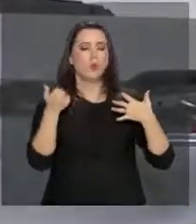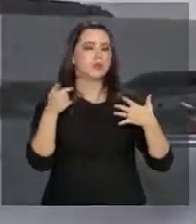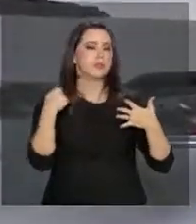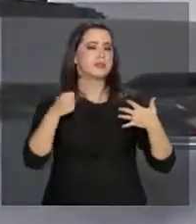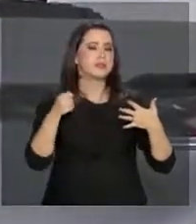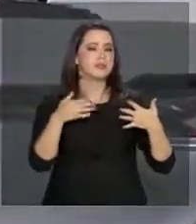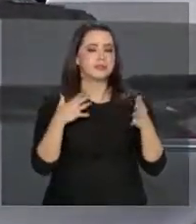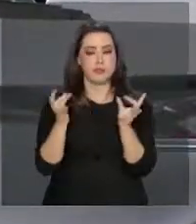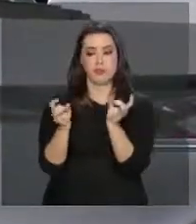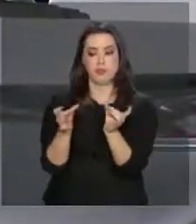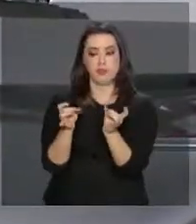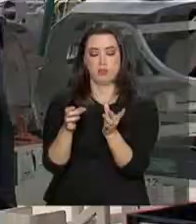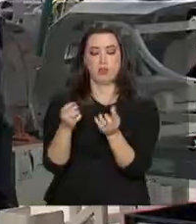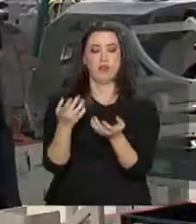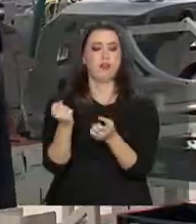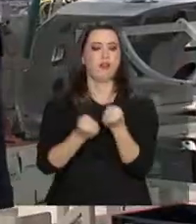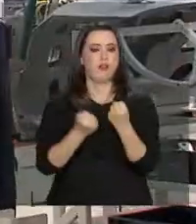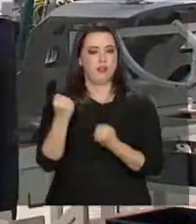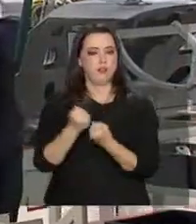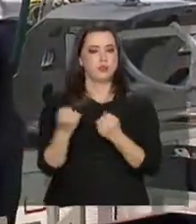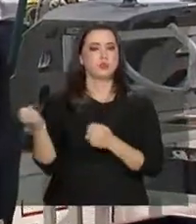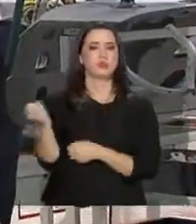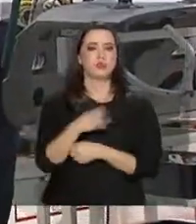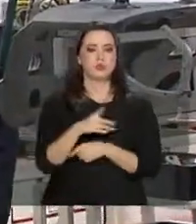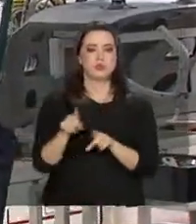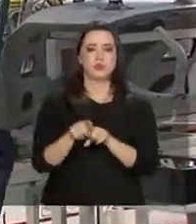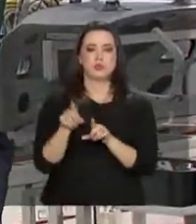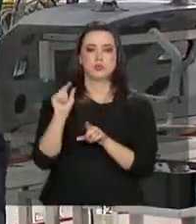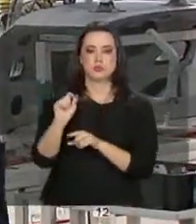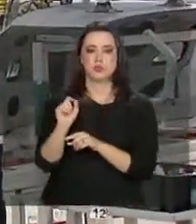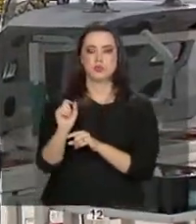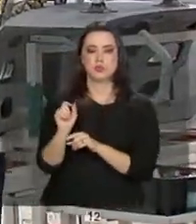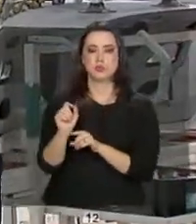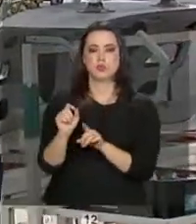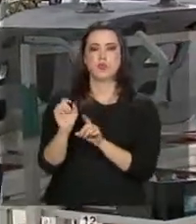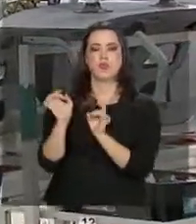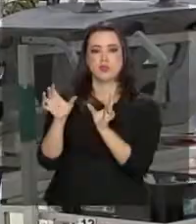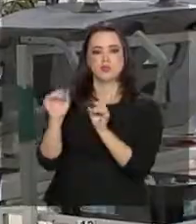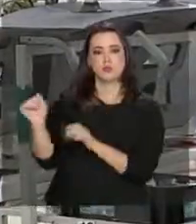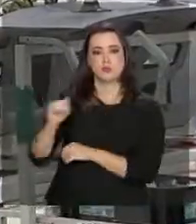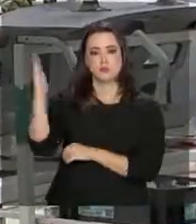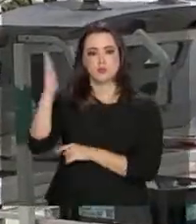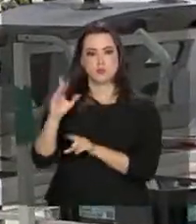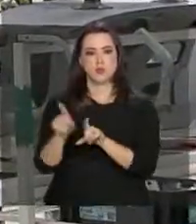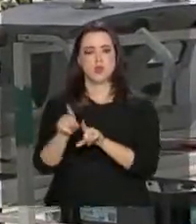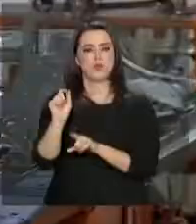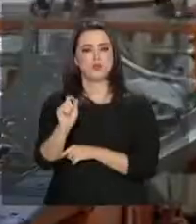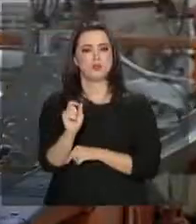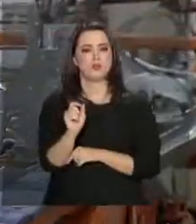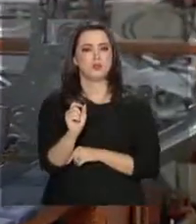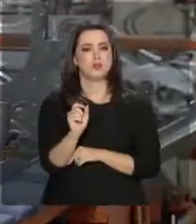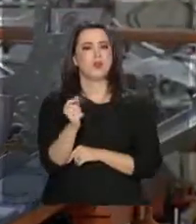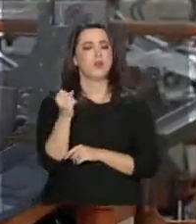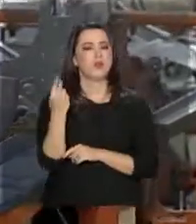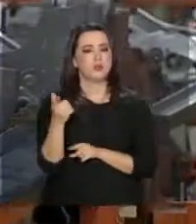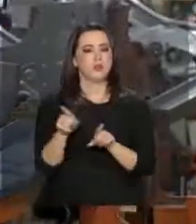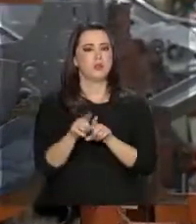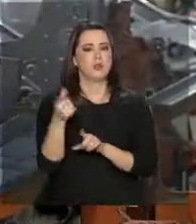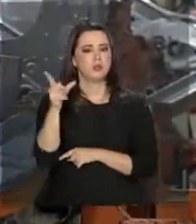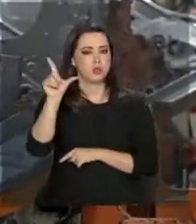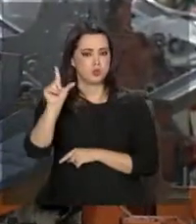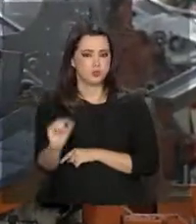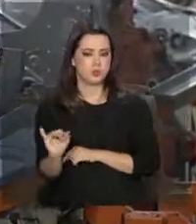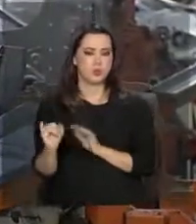a comercialização de veículos novos importados ou produzidos no país e prevê ainda a redução do imposto sobre